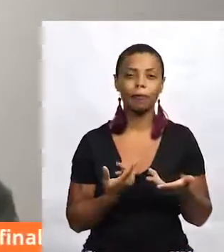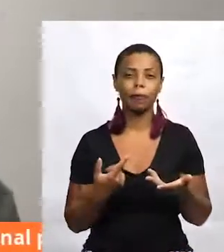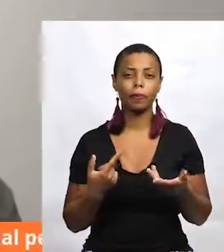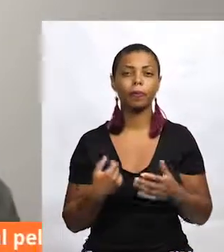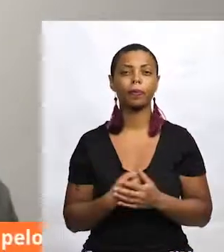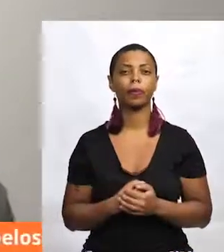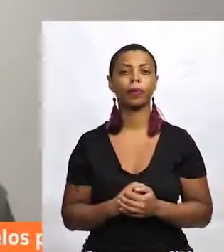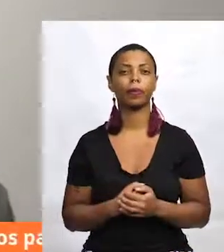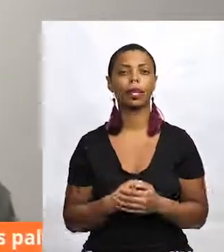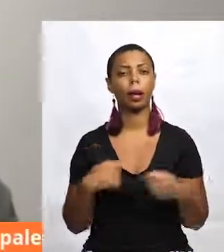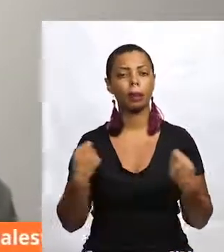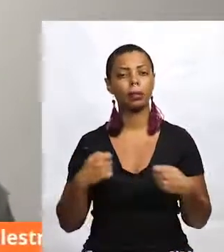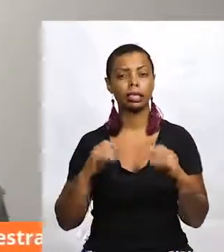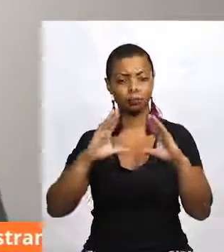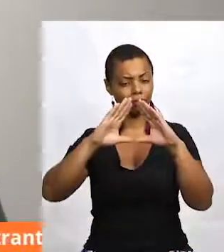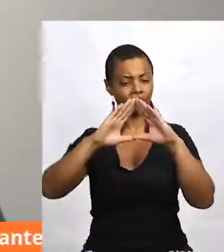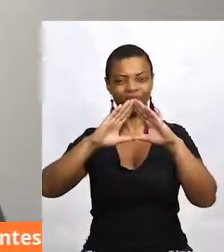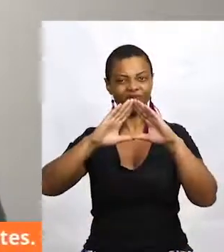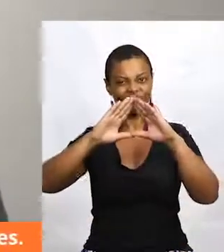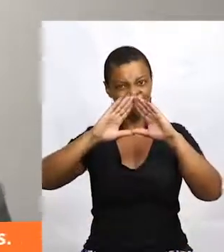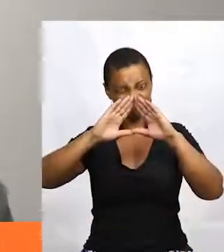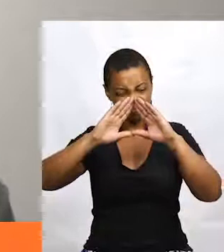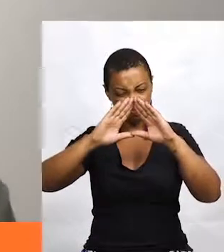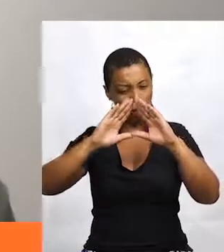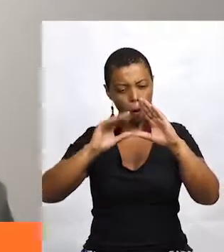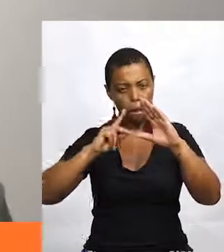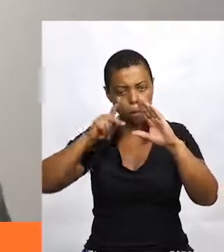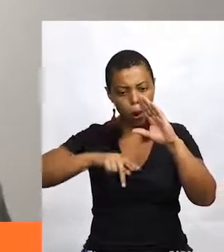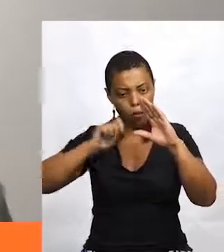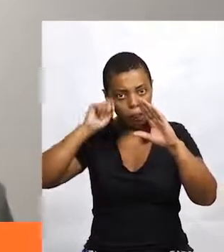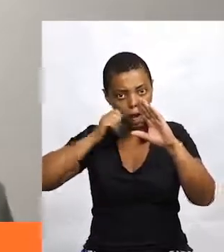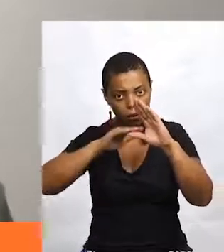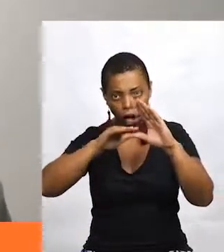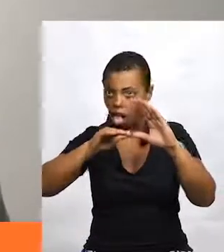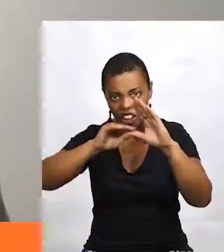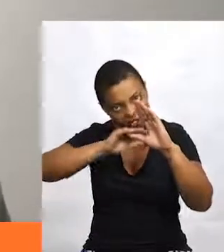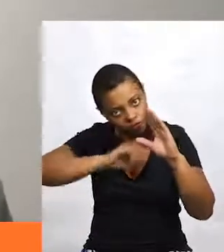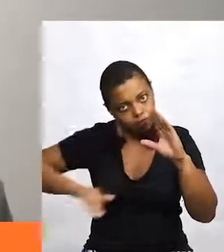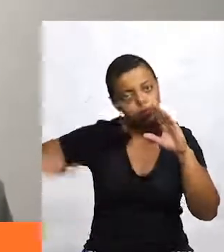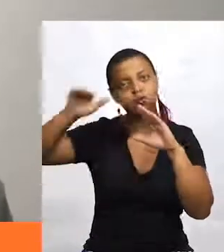trazer essa base da pirâmide para cima, porque quando a gente fala